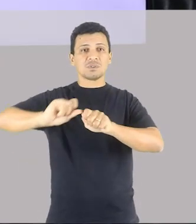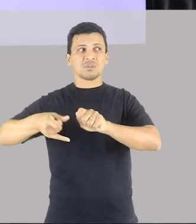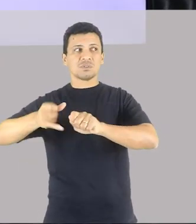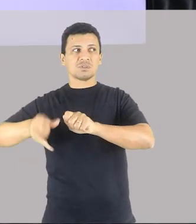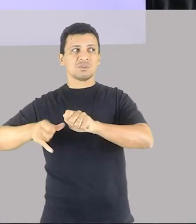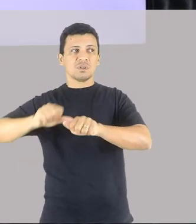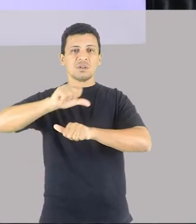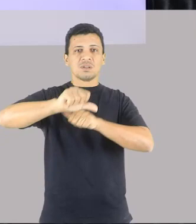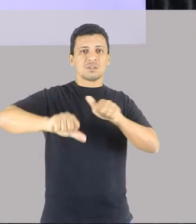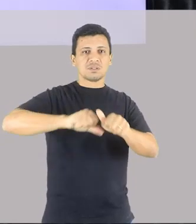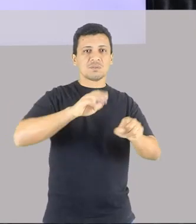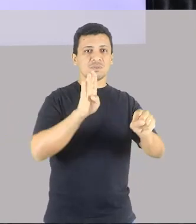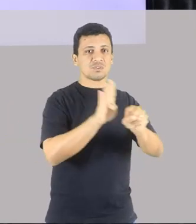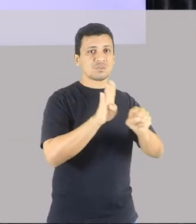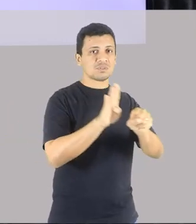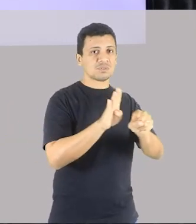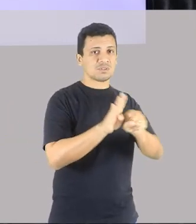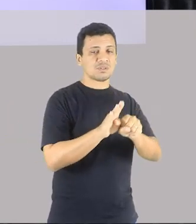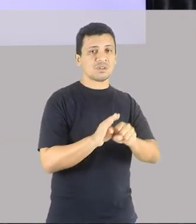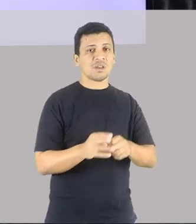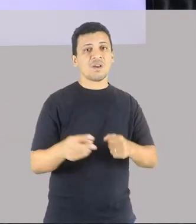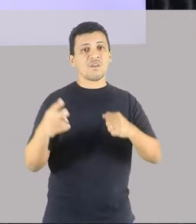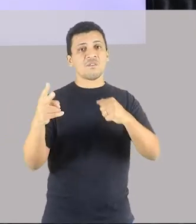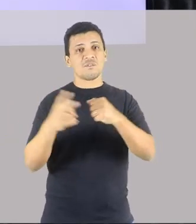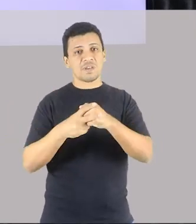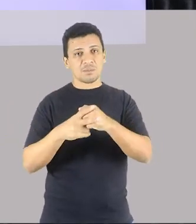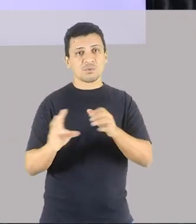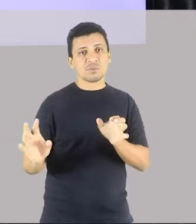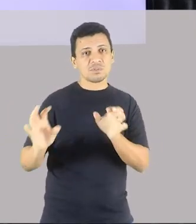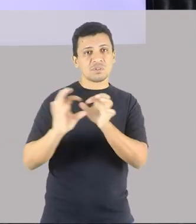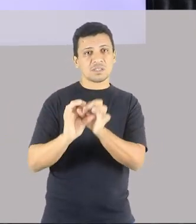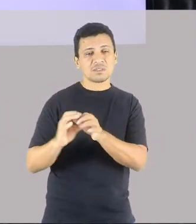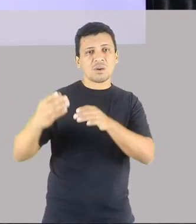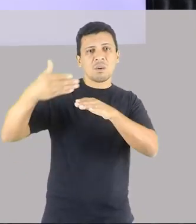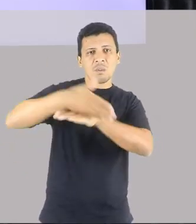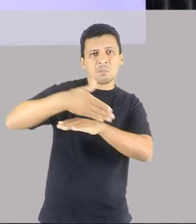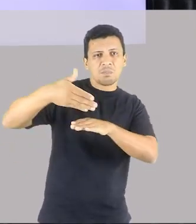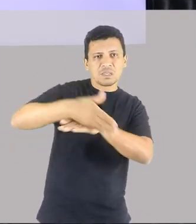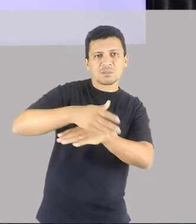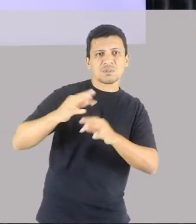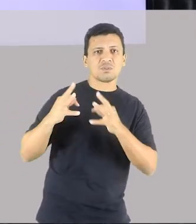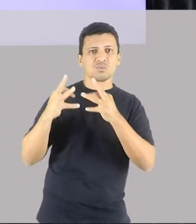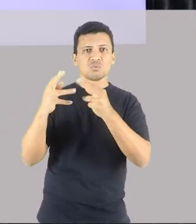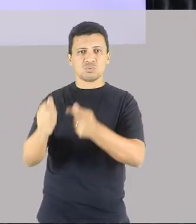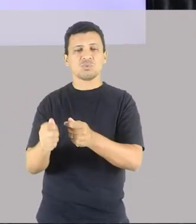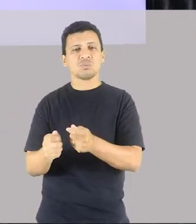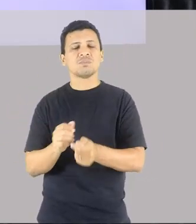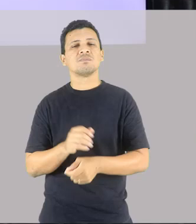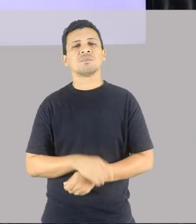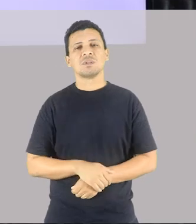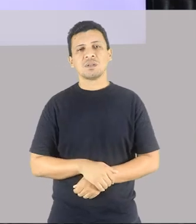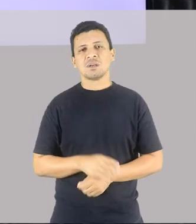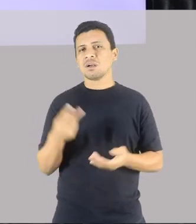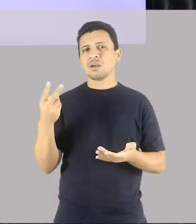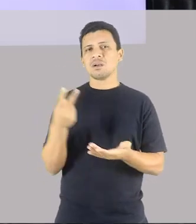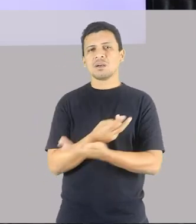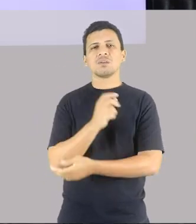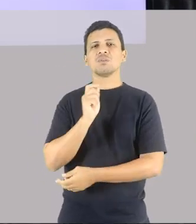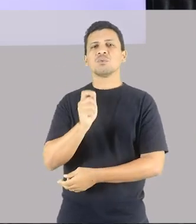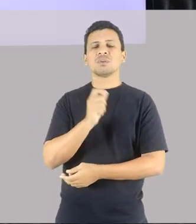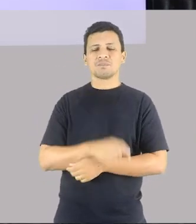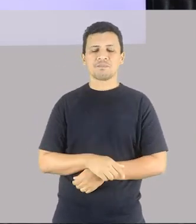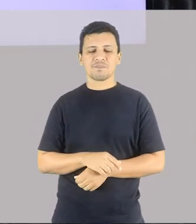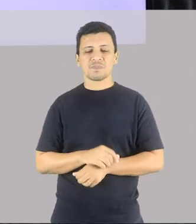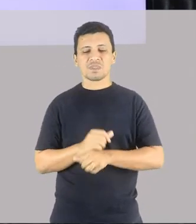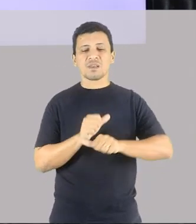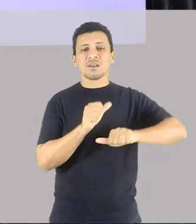substantivo, o importante. Verbo de ligação e a participação de todos como predicativo. O que vai acontecer? Quando eu